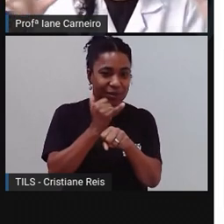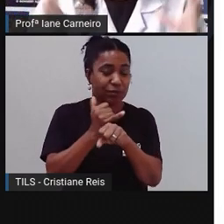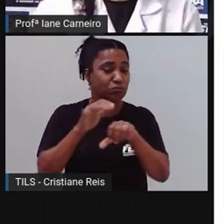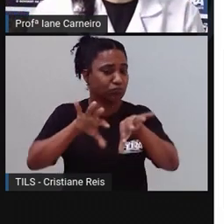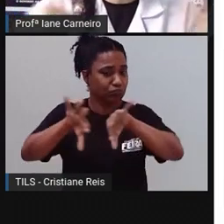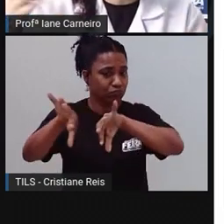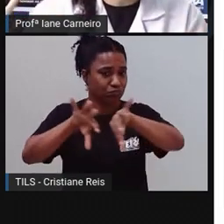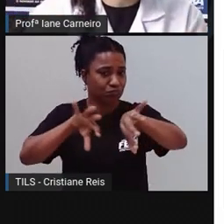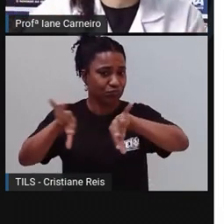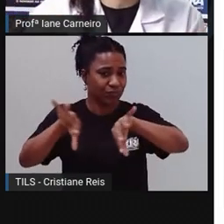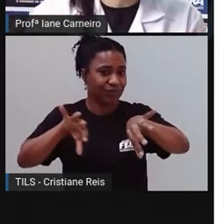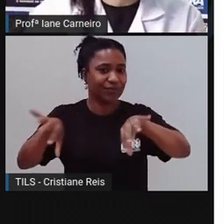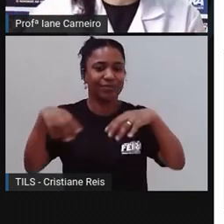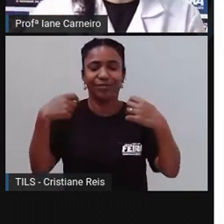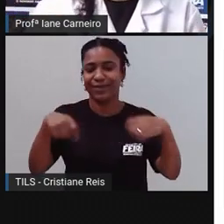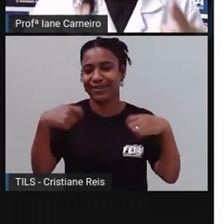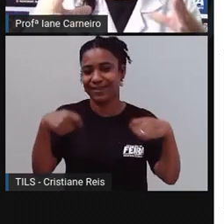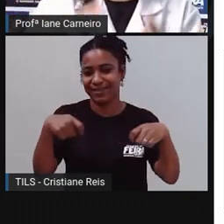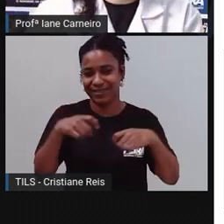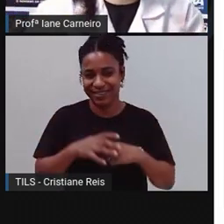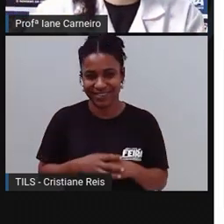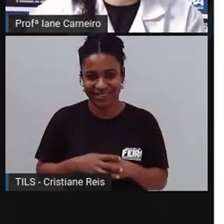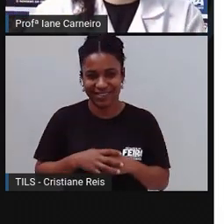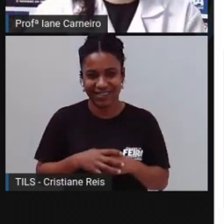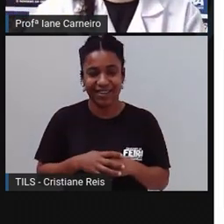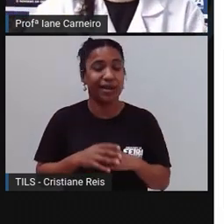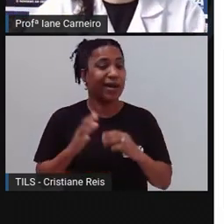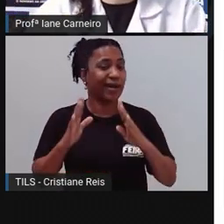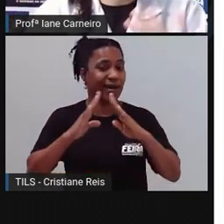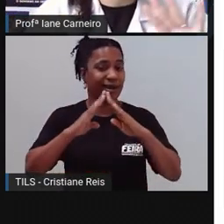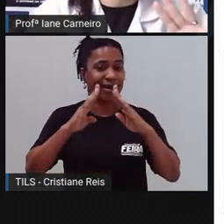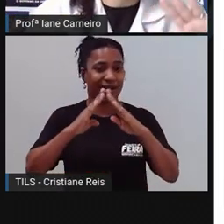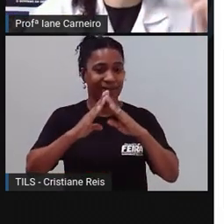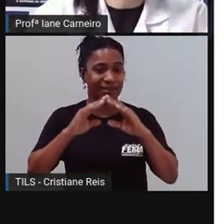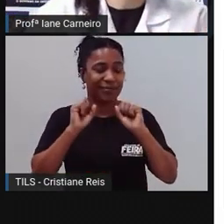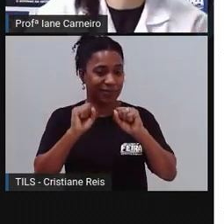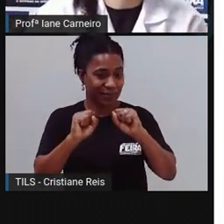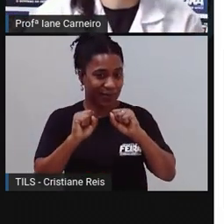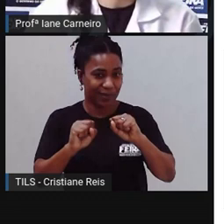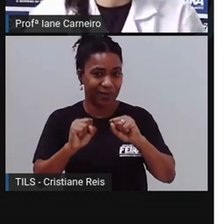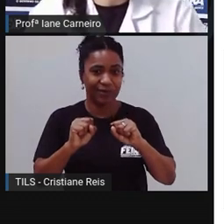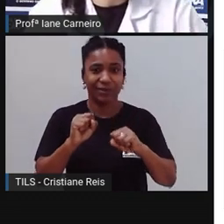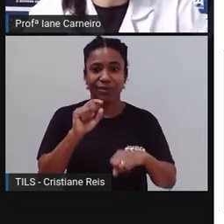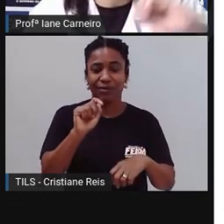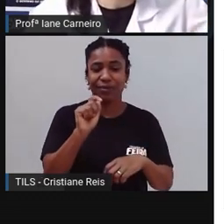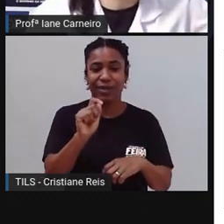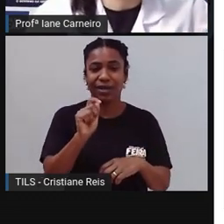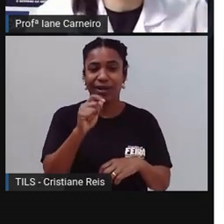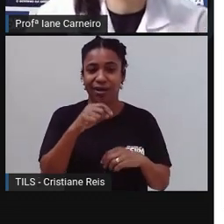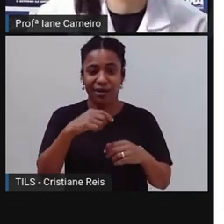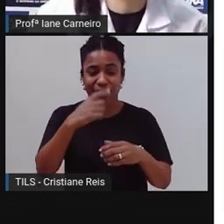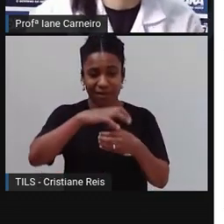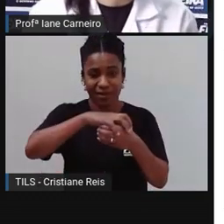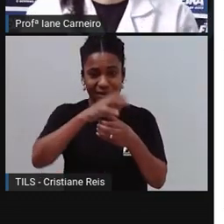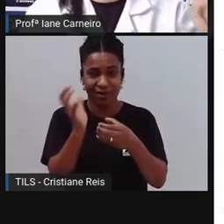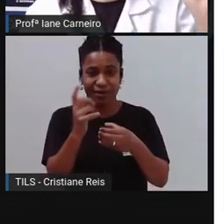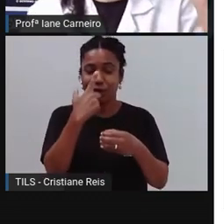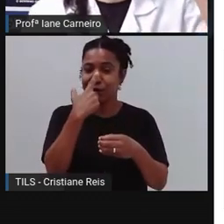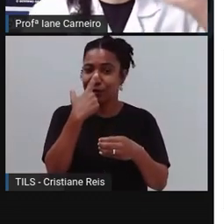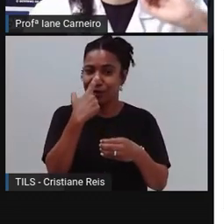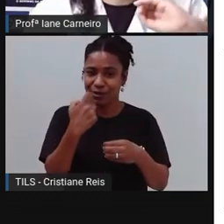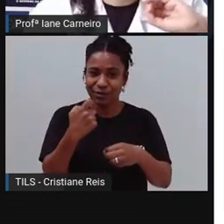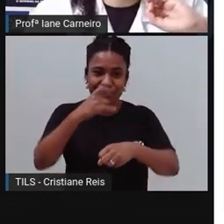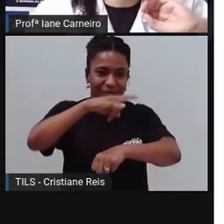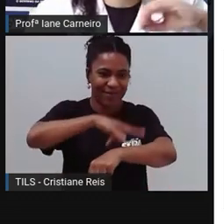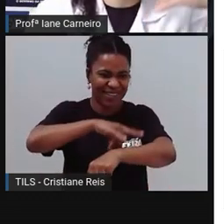depois. Mas inicialmente, né, você pode aí na sua casa separar o que é rejeito, né, o que é lixo de banheiro. O